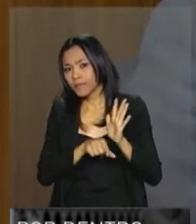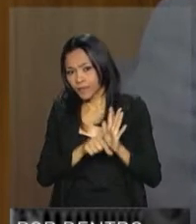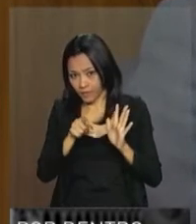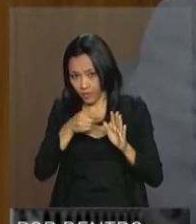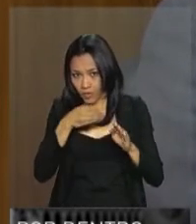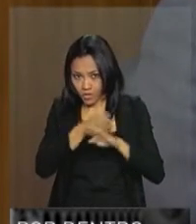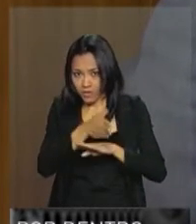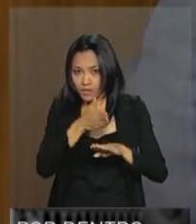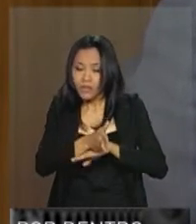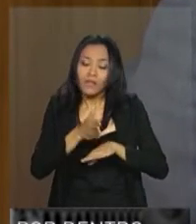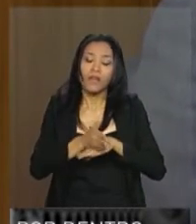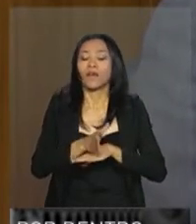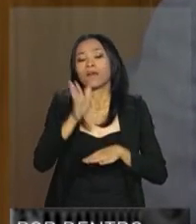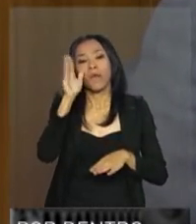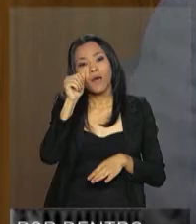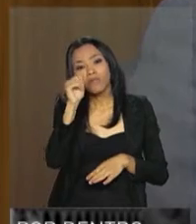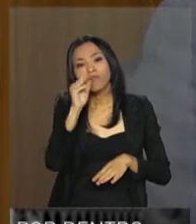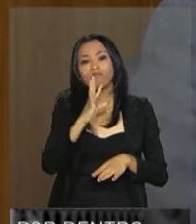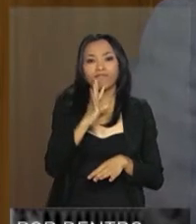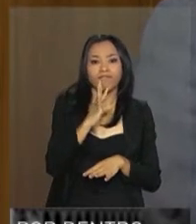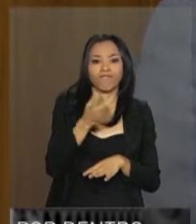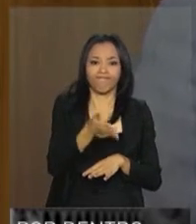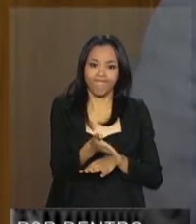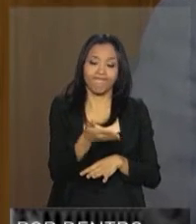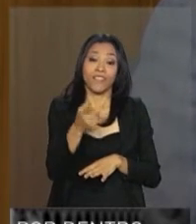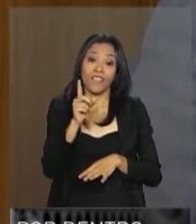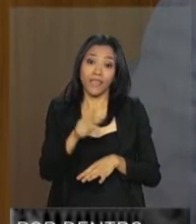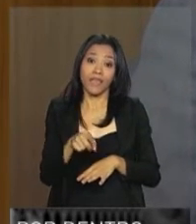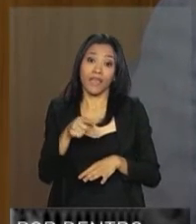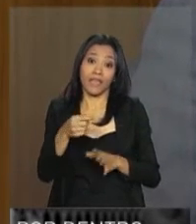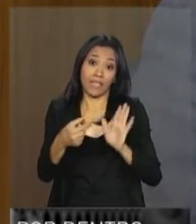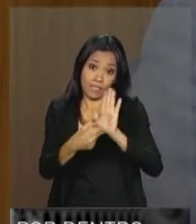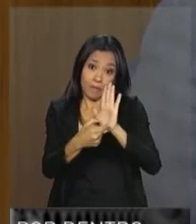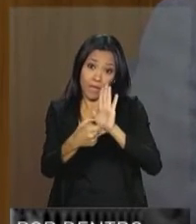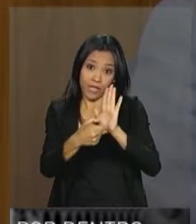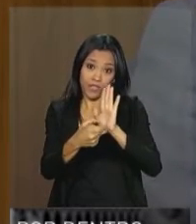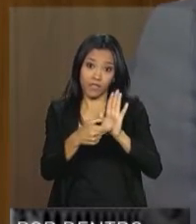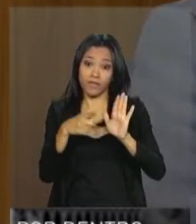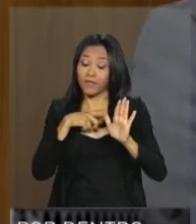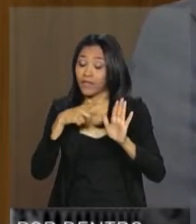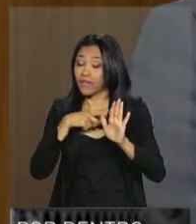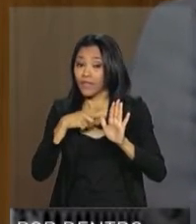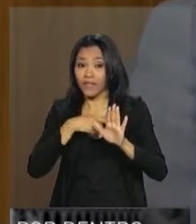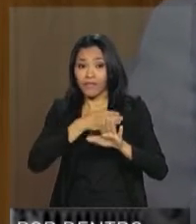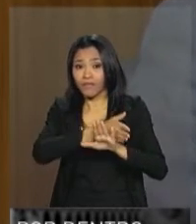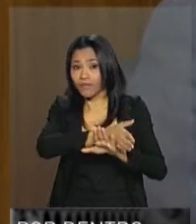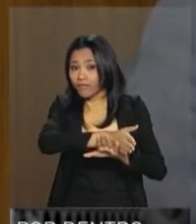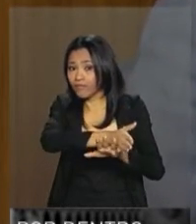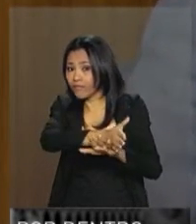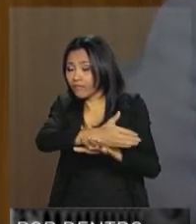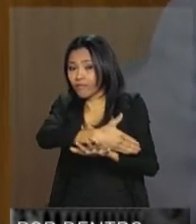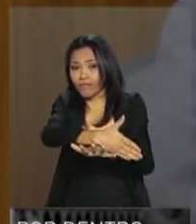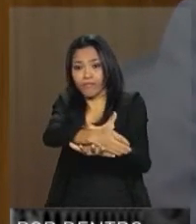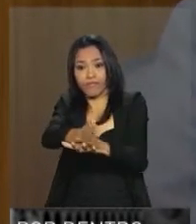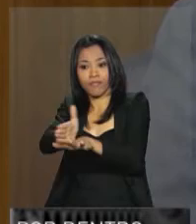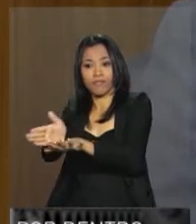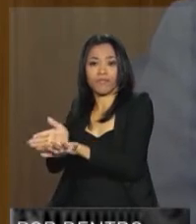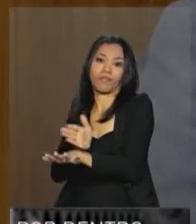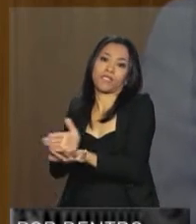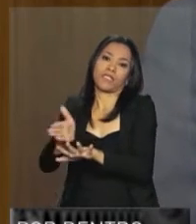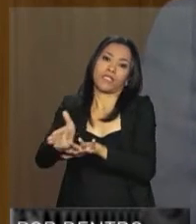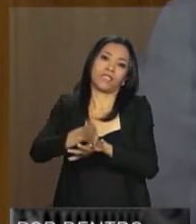partir de agora o trabalhador através do sine fácil ele poderá ter acesso a todos os serviços ea maior utilização